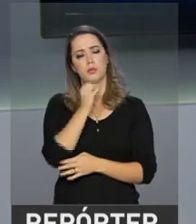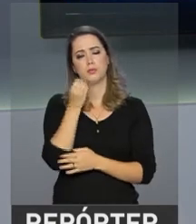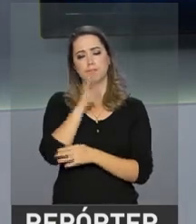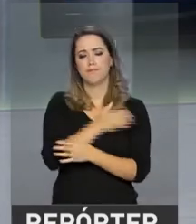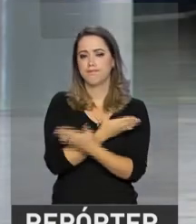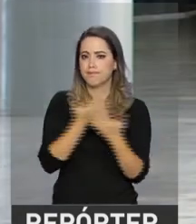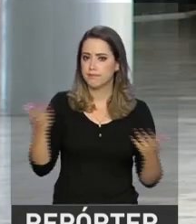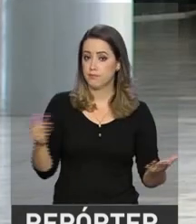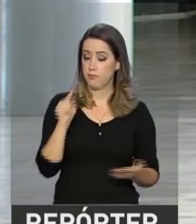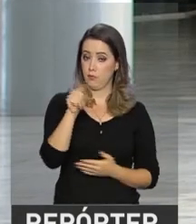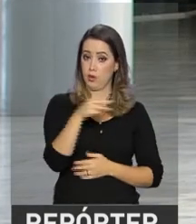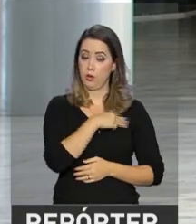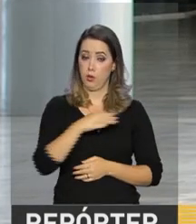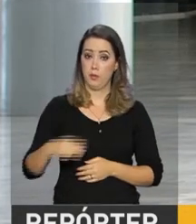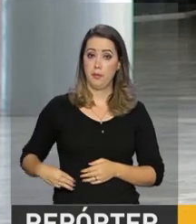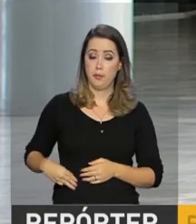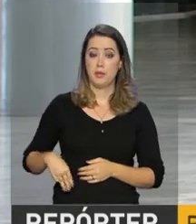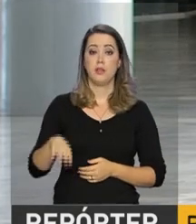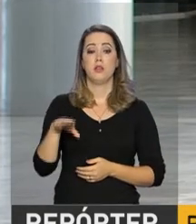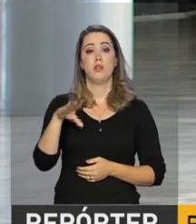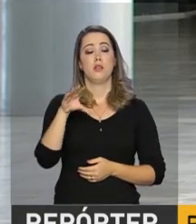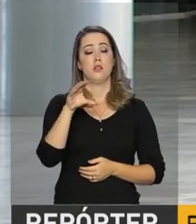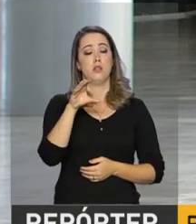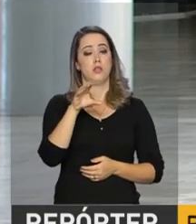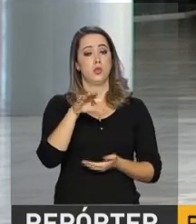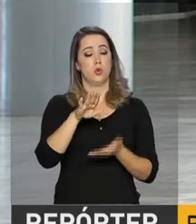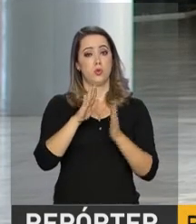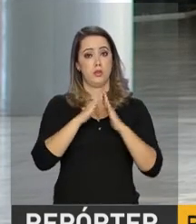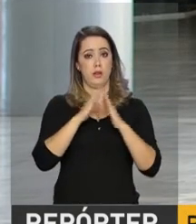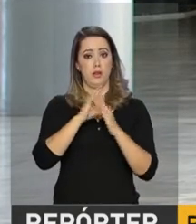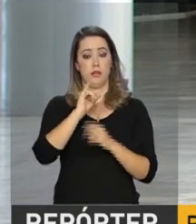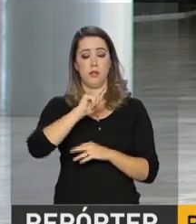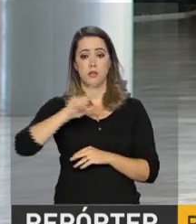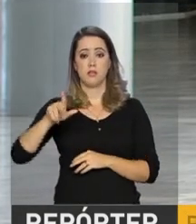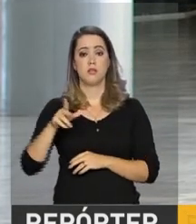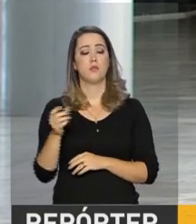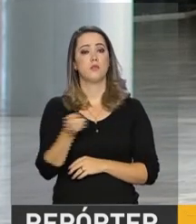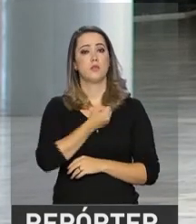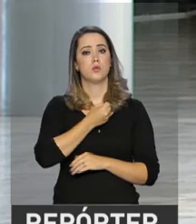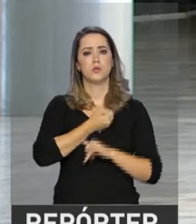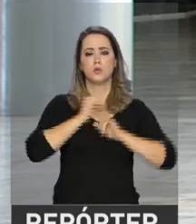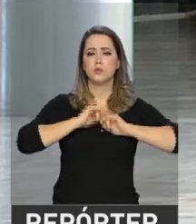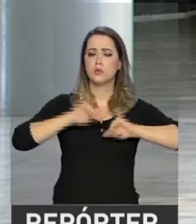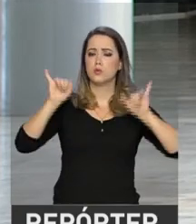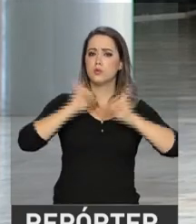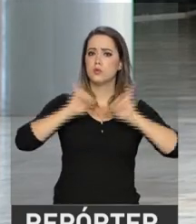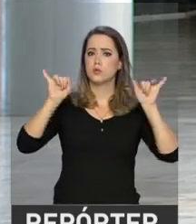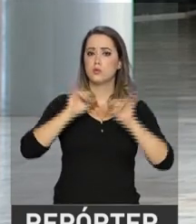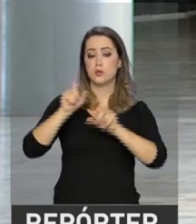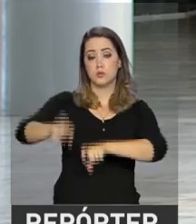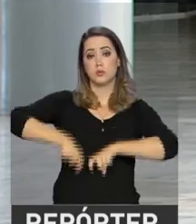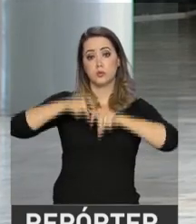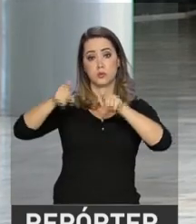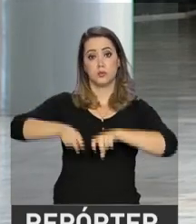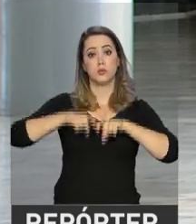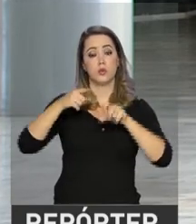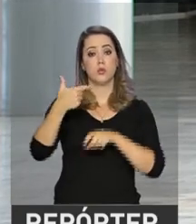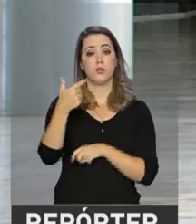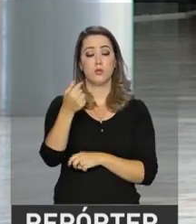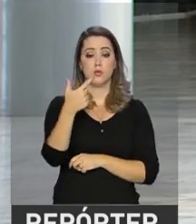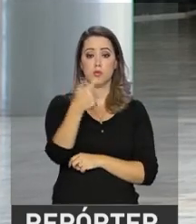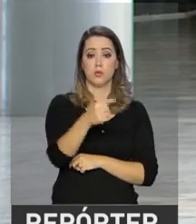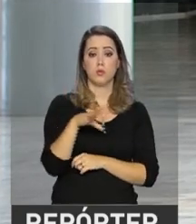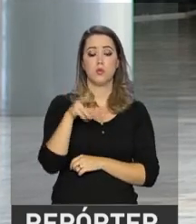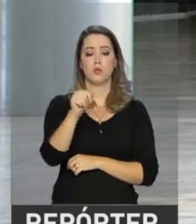todos. O ministro-chefe da Casa Civil, Eliseu Padilha, divulgou números recordes do programa da reforma agrária em 2017.